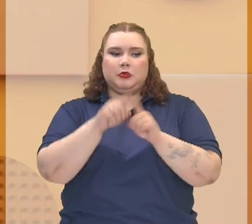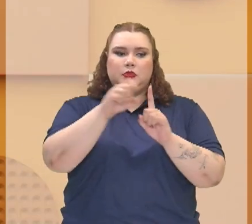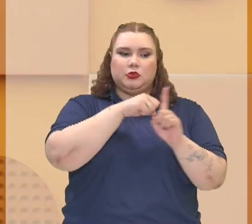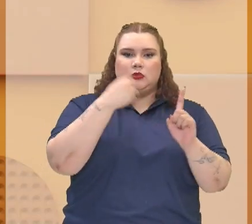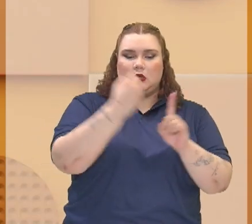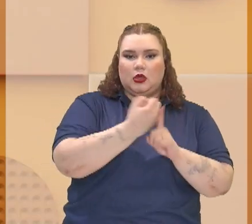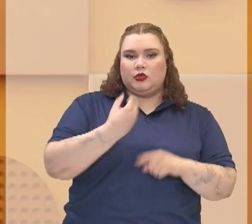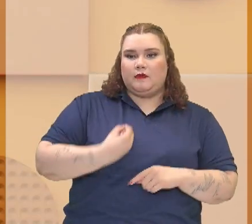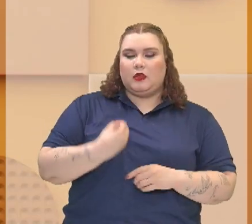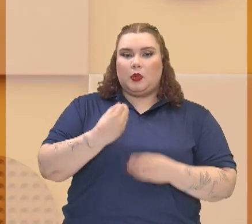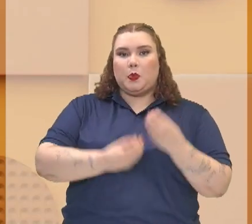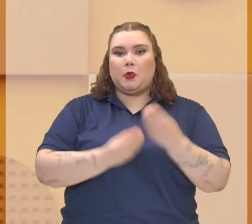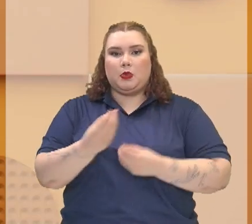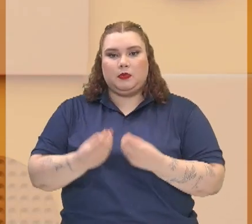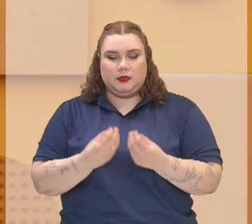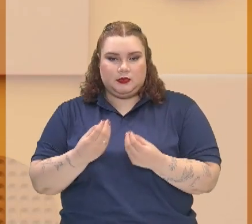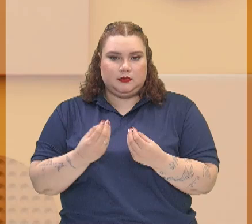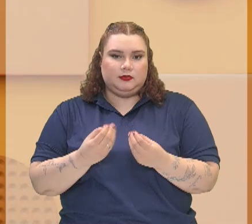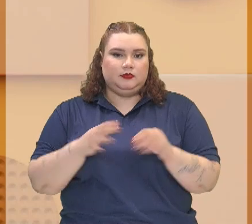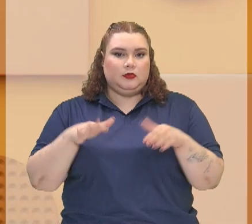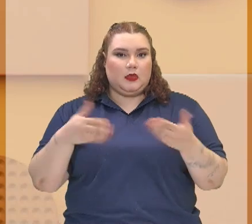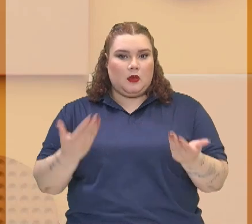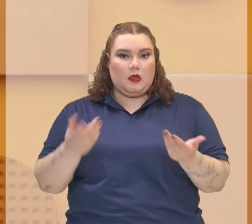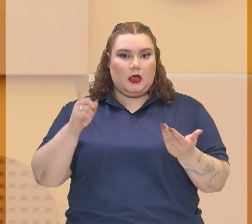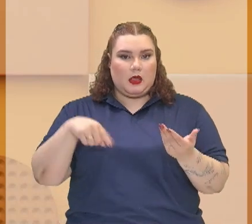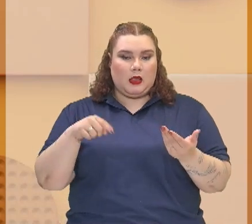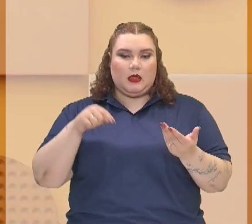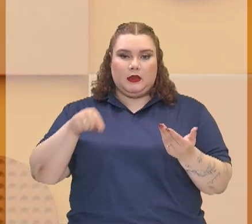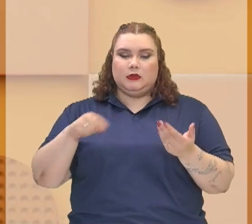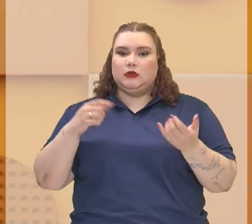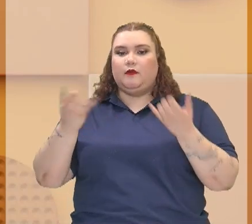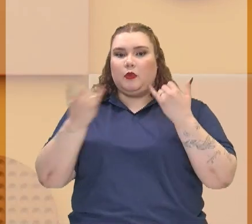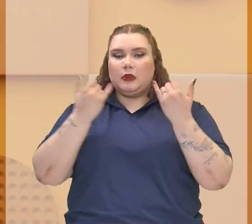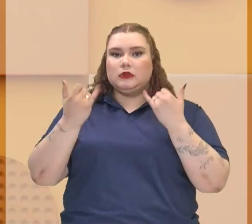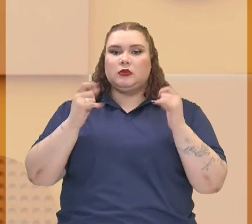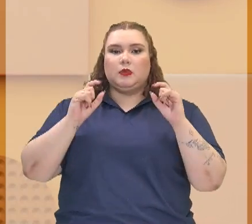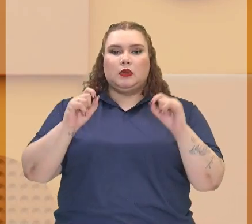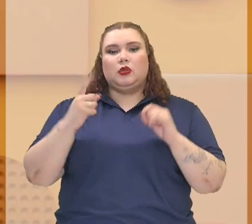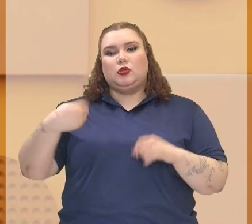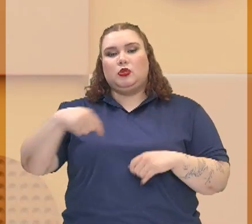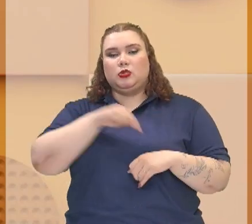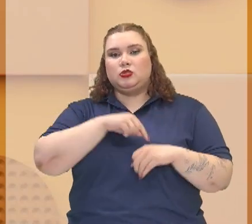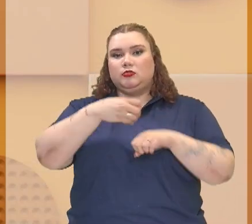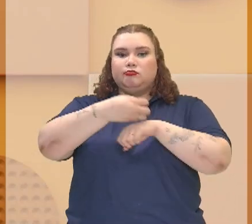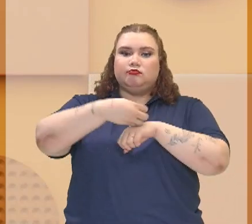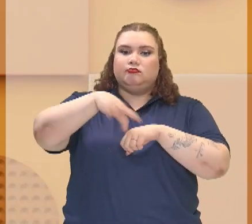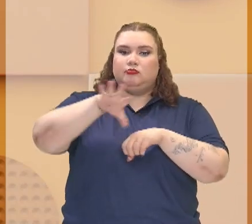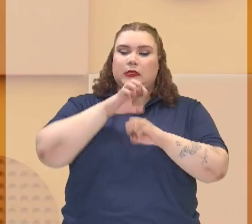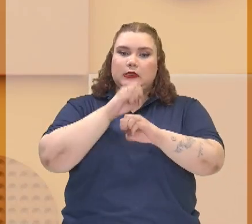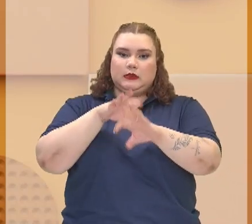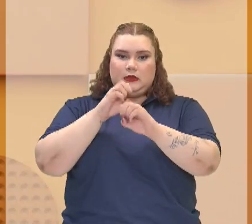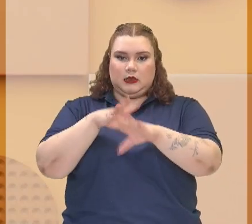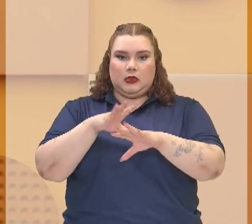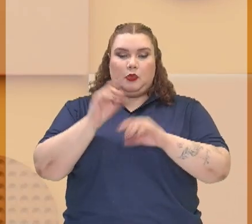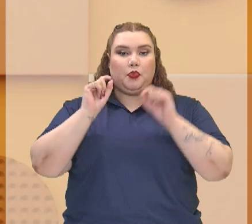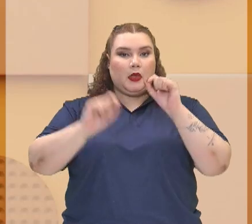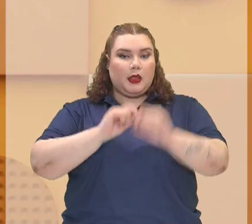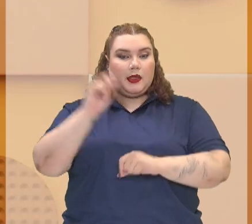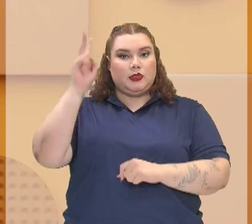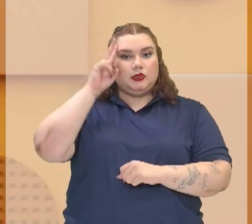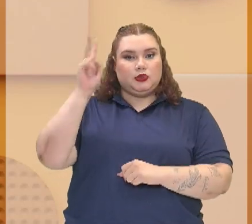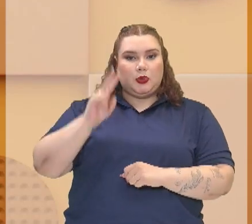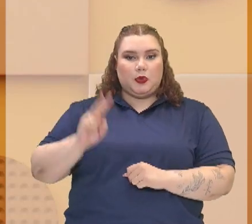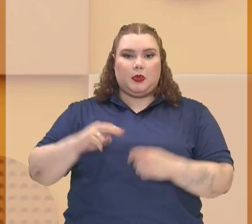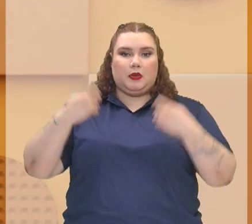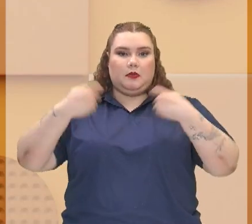isso, justamente neste ponto que estamos reiterando. A história, ela necessita